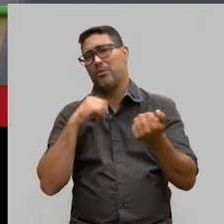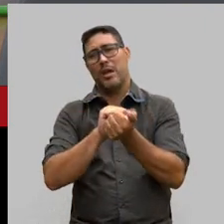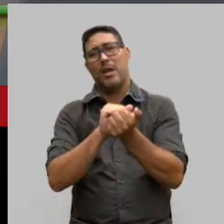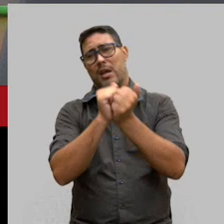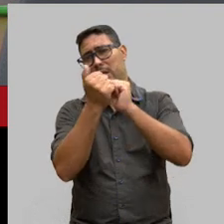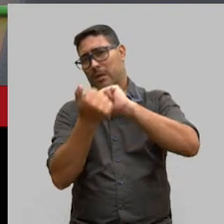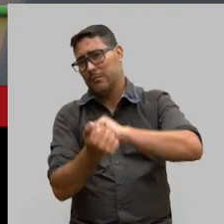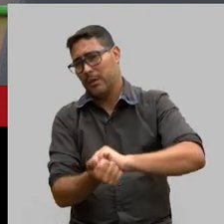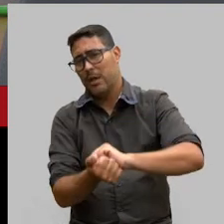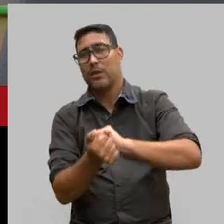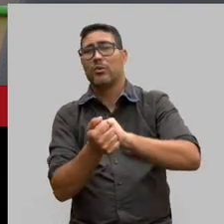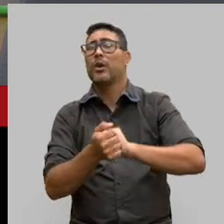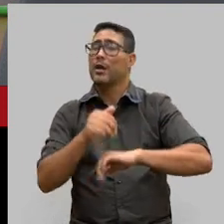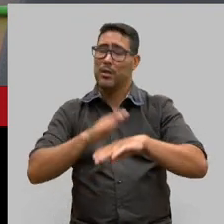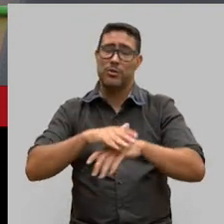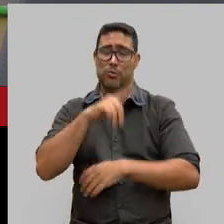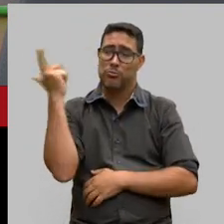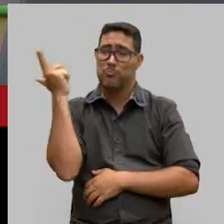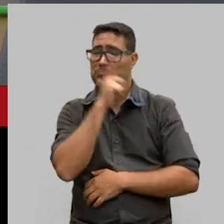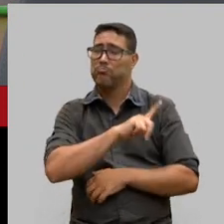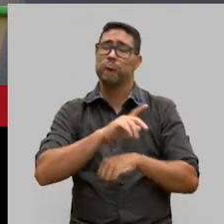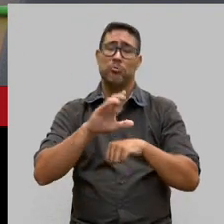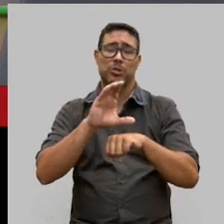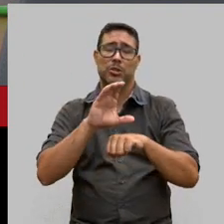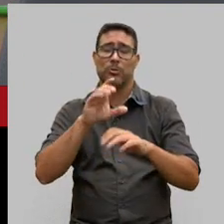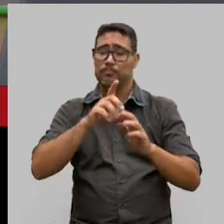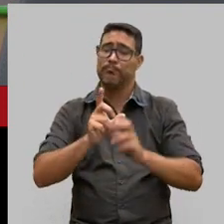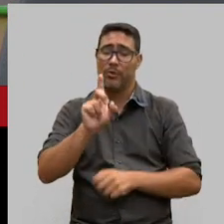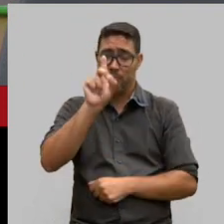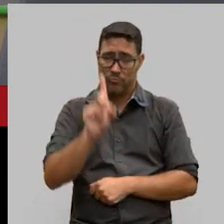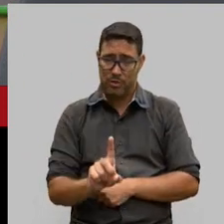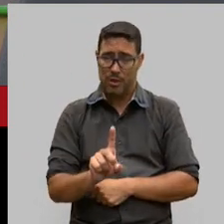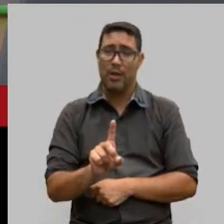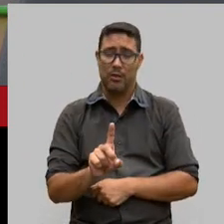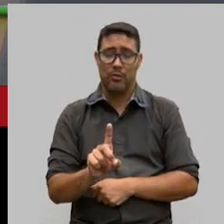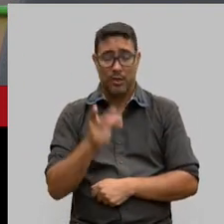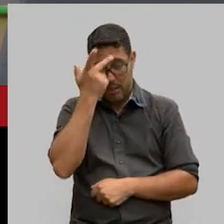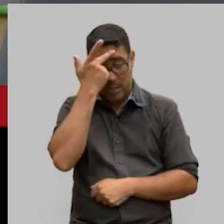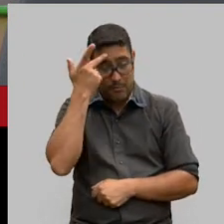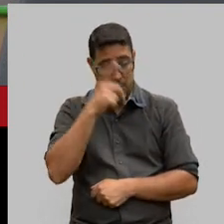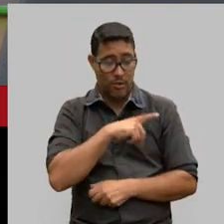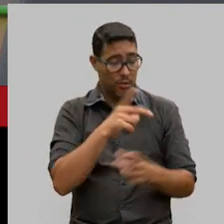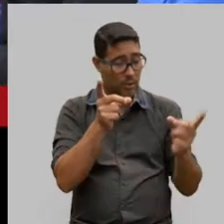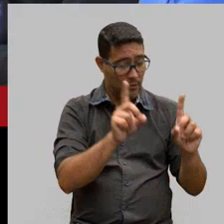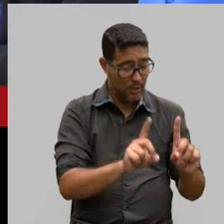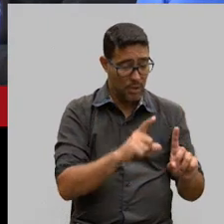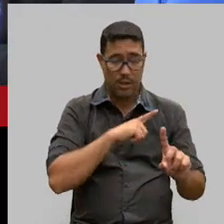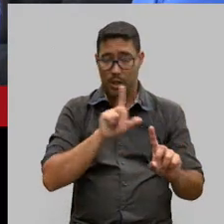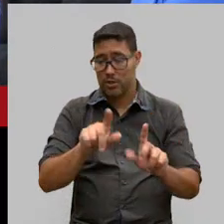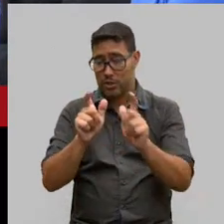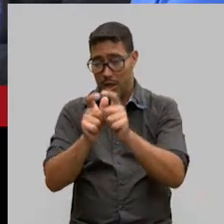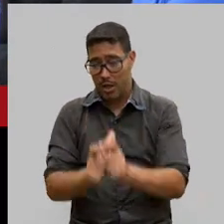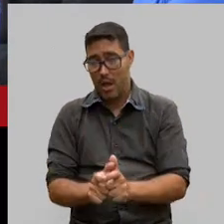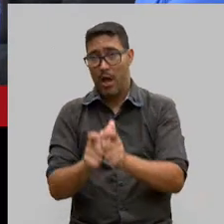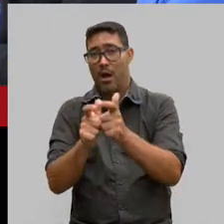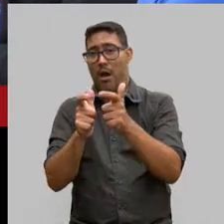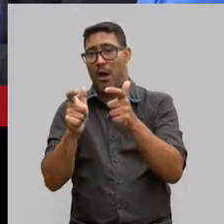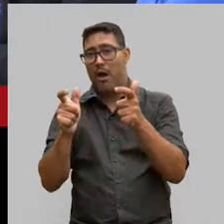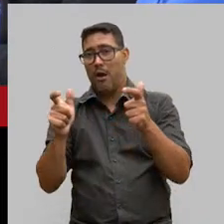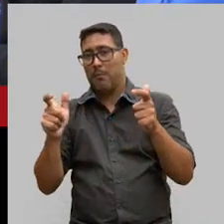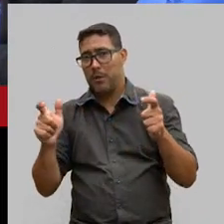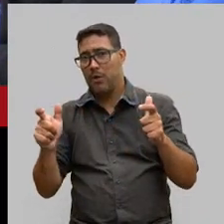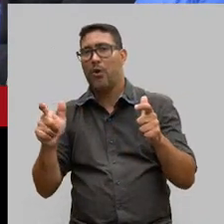nós constitucionaliza para as pessoas com deficiência que nós ampliamos a compreensão